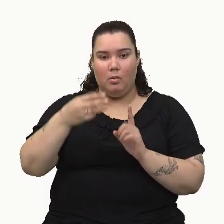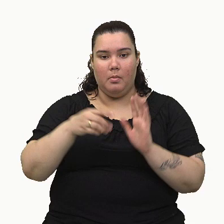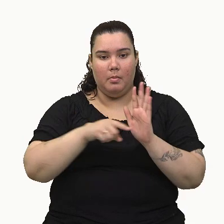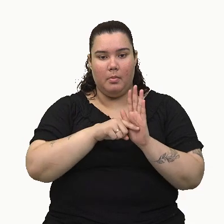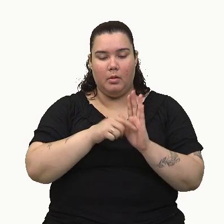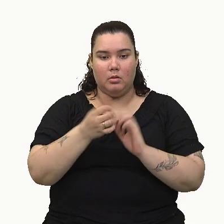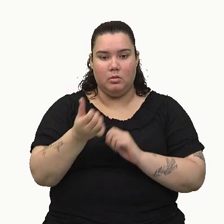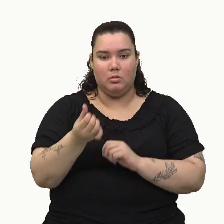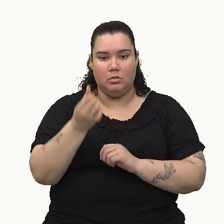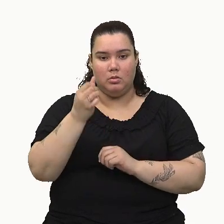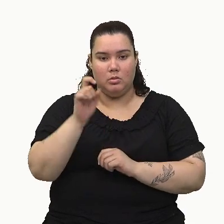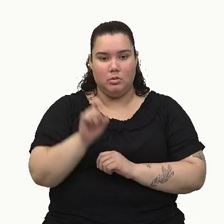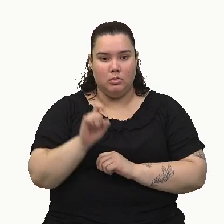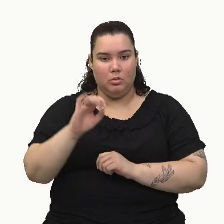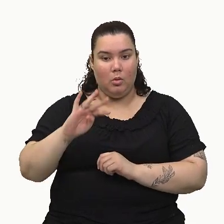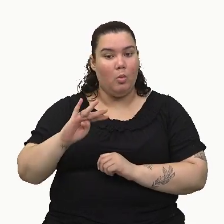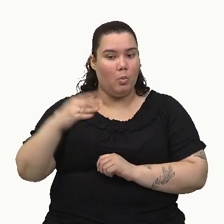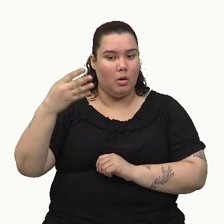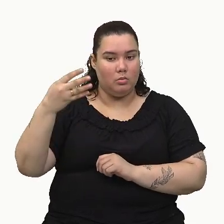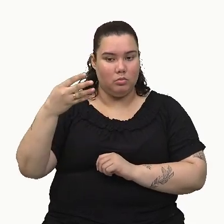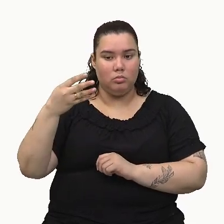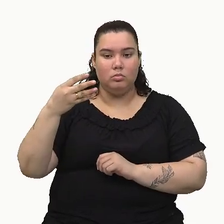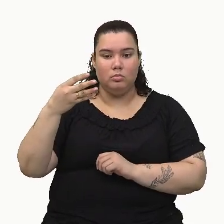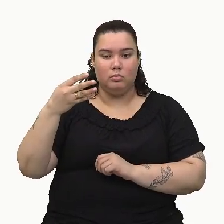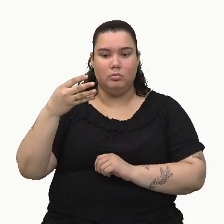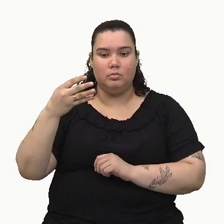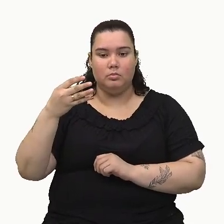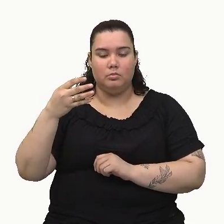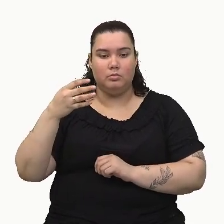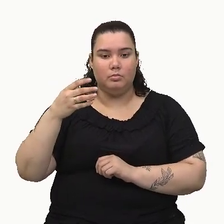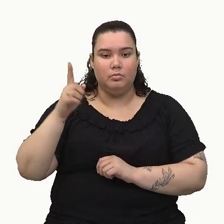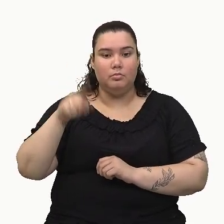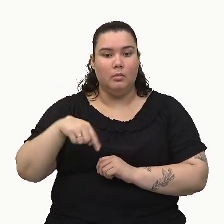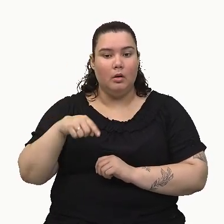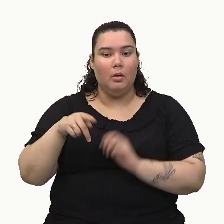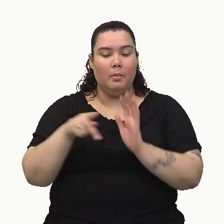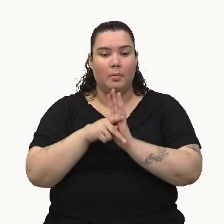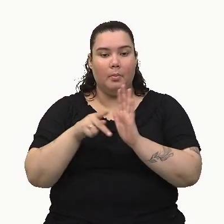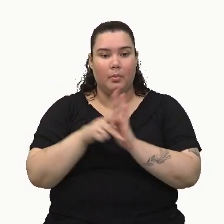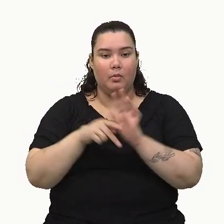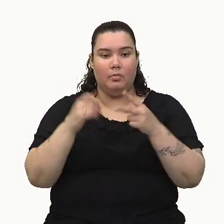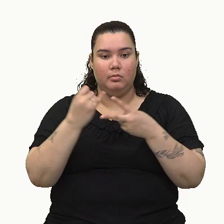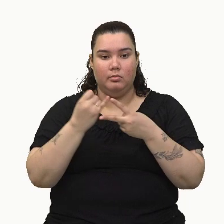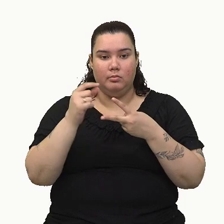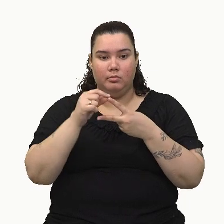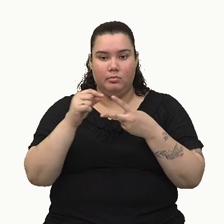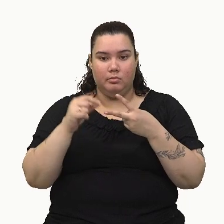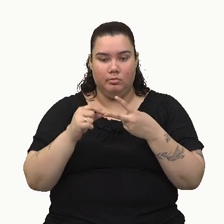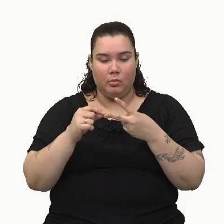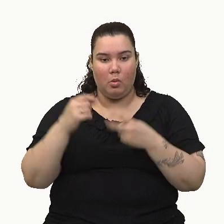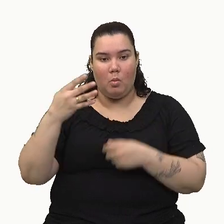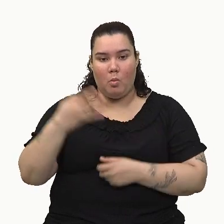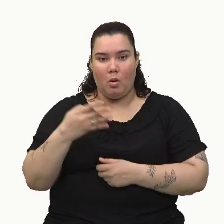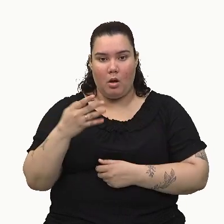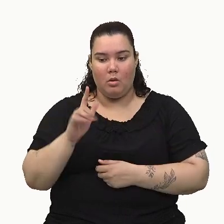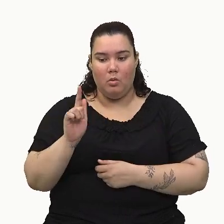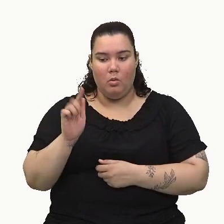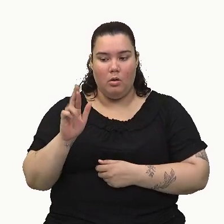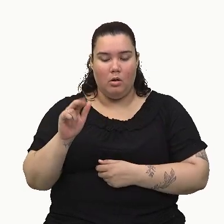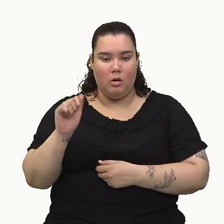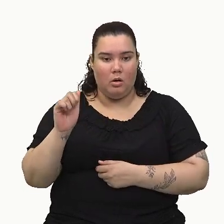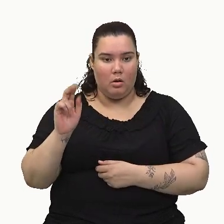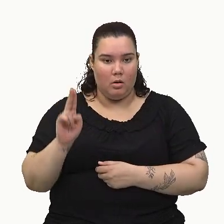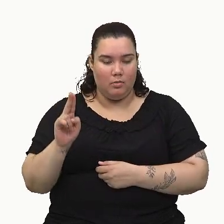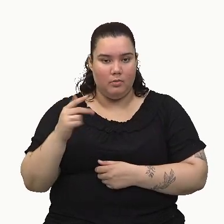6x elevado à quarta potência. É uma função polinomial de grau 4, pelo mesmo motivo que